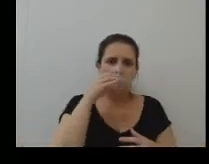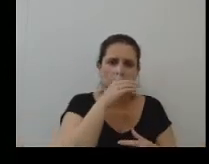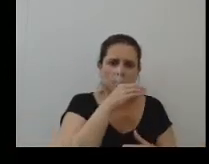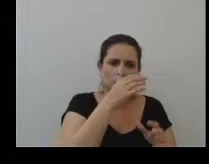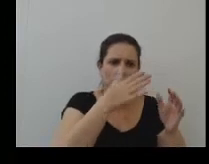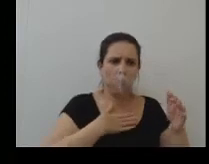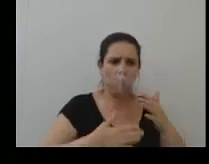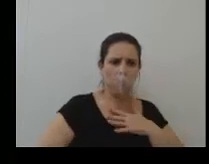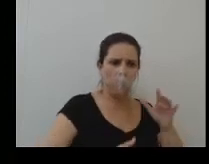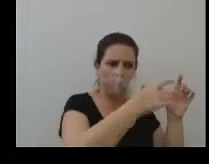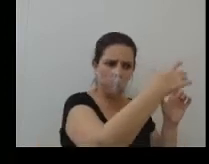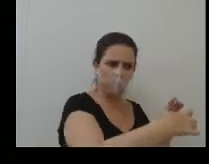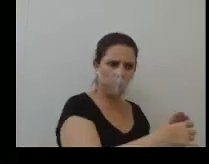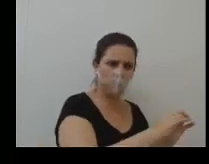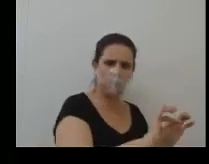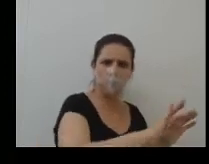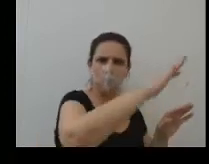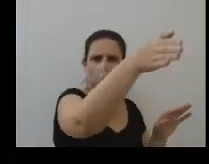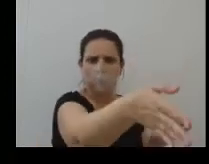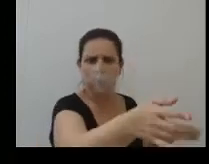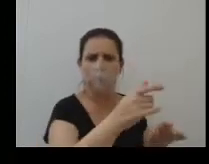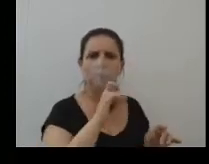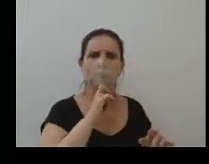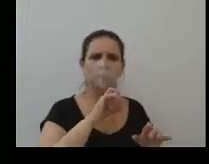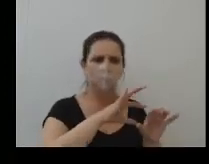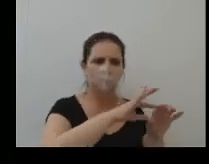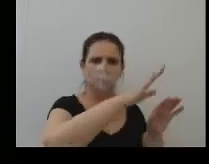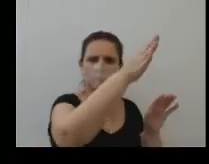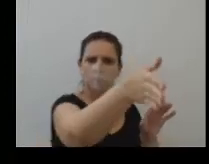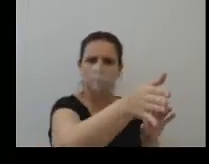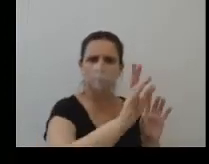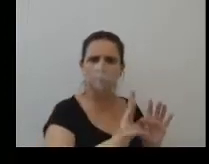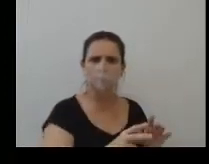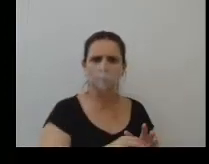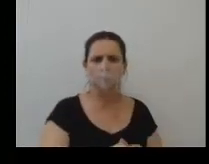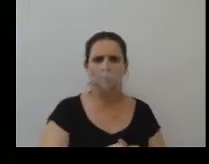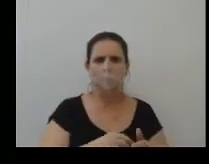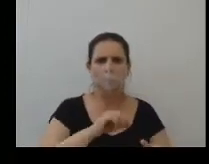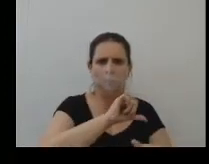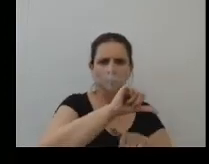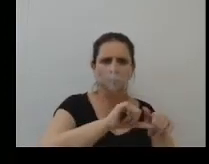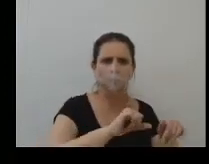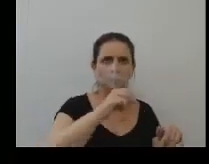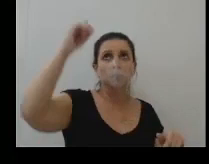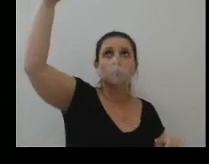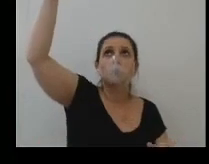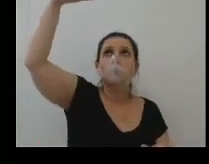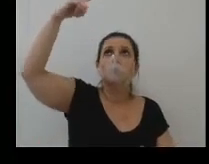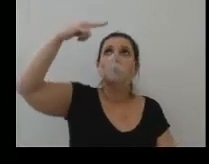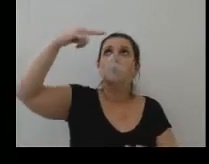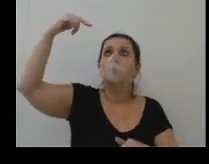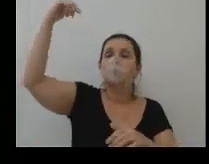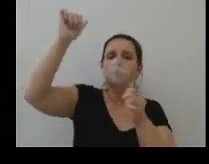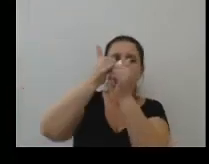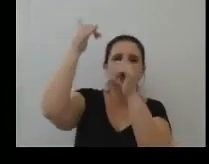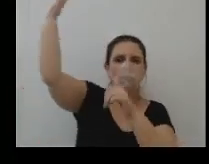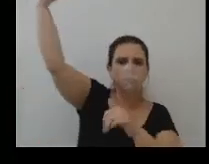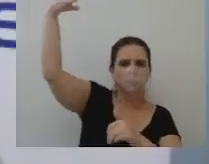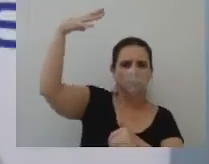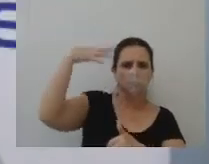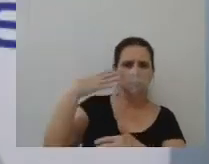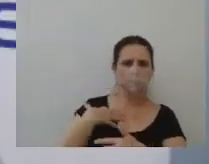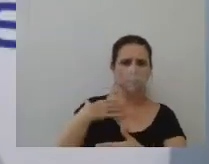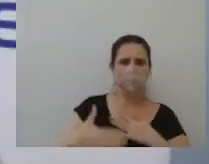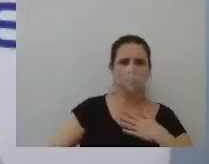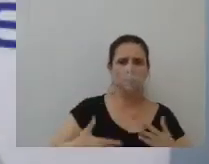que o outro. Essa é a forma natural. De forma natural, ele flui do sol para a gente, de uma fornalha para a